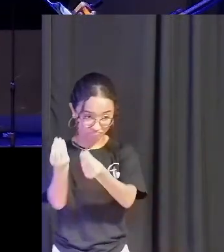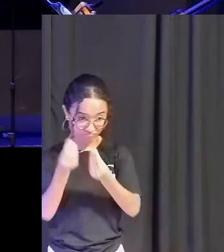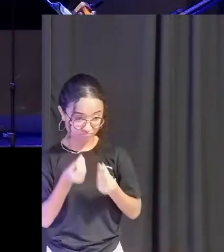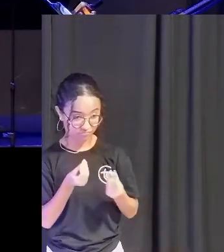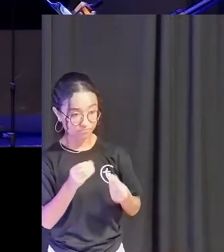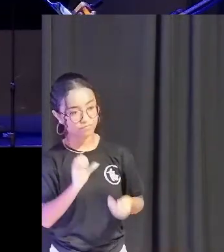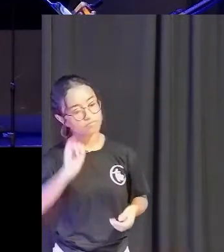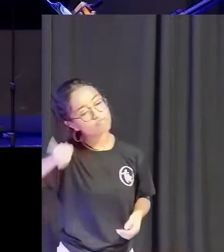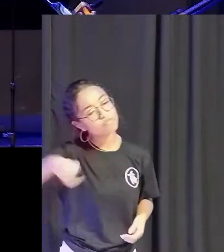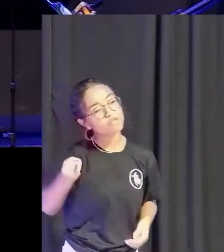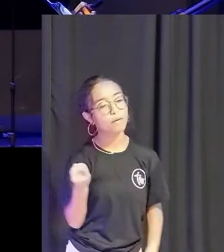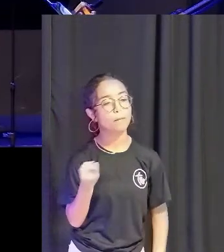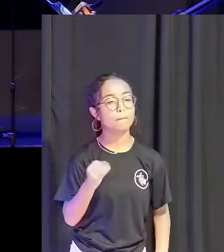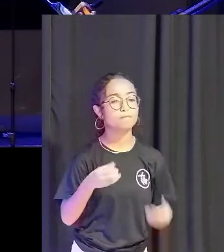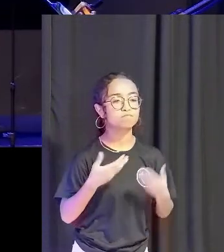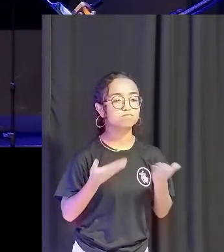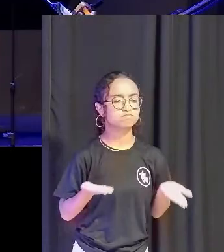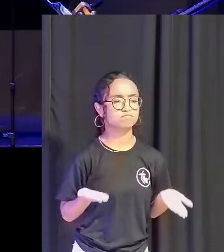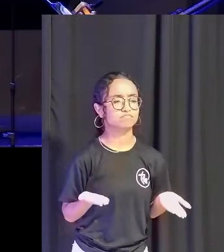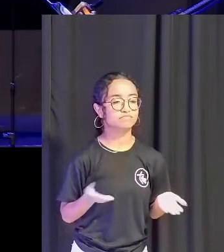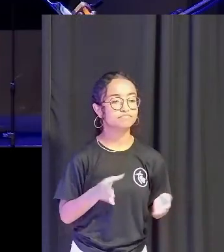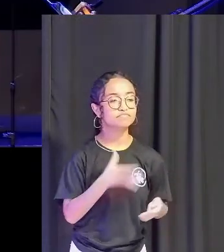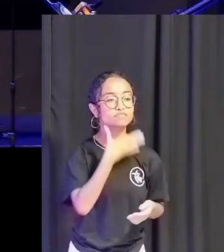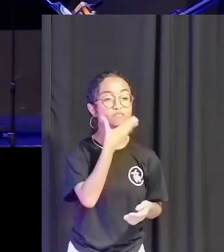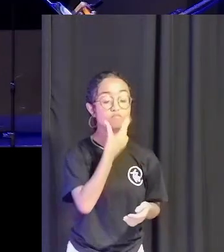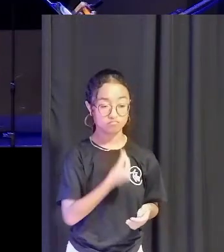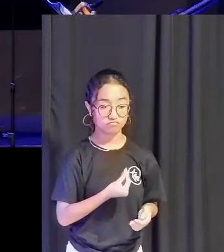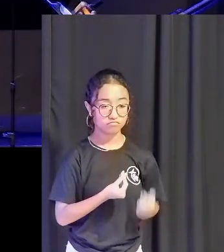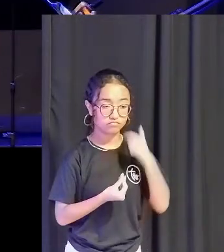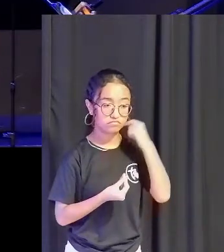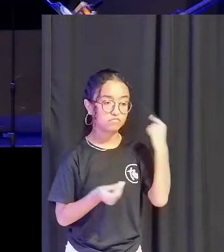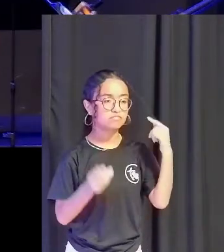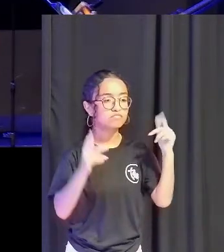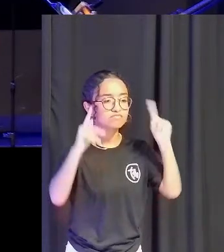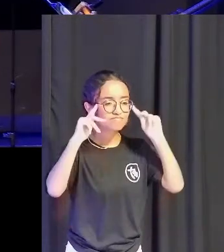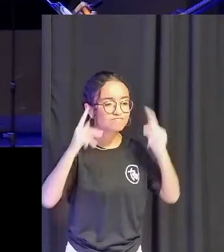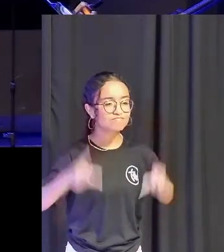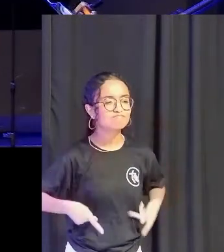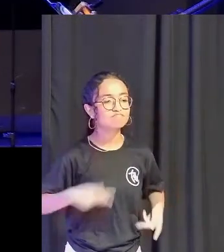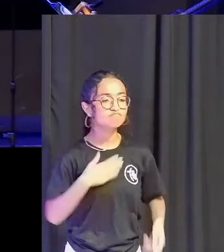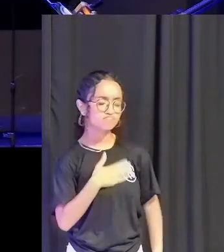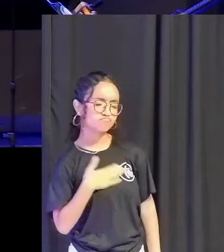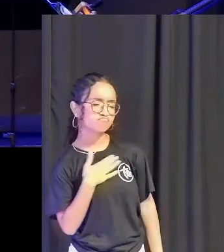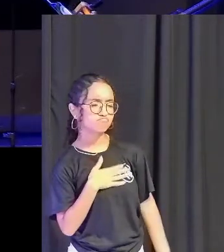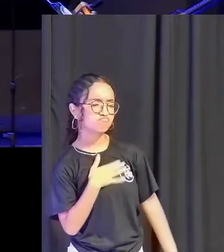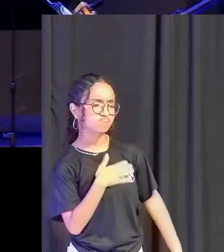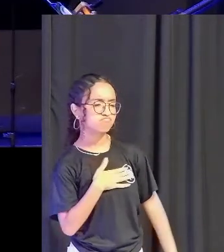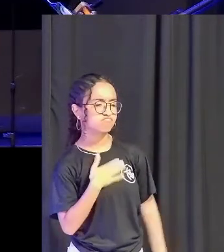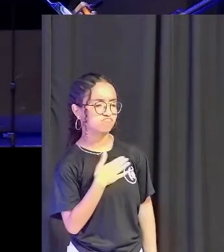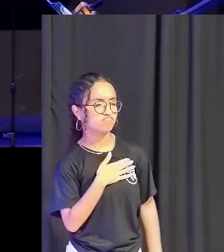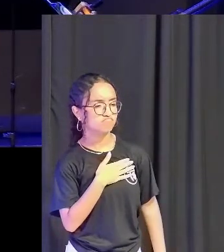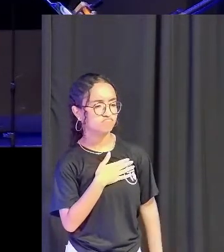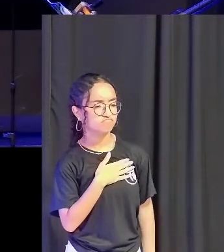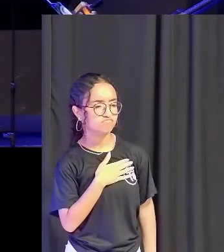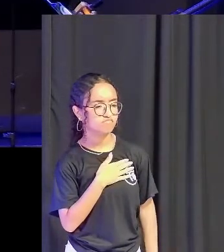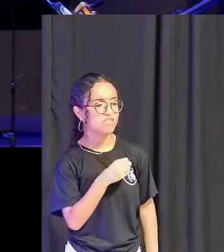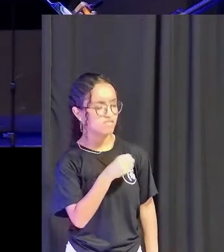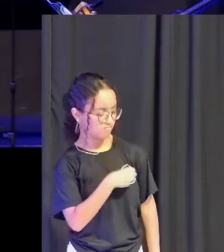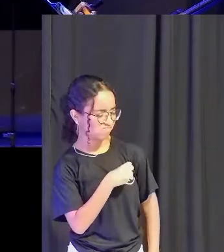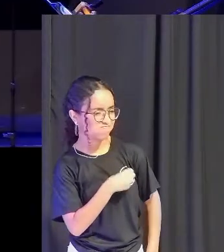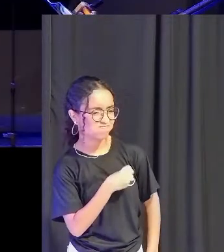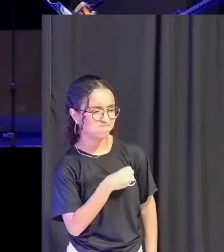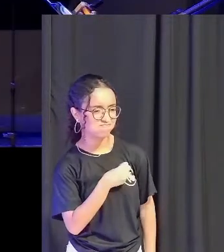Então o homem, o ser humano, ele gosta de pecar. Por quê? Porque o pecado é prazenteiro, traz um